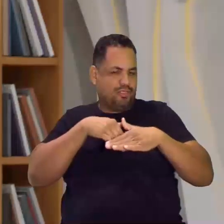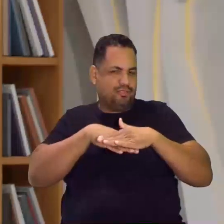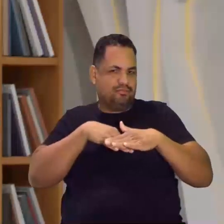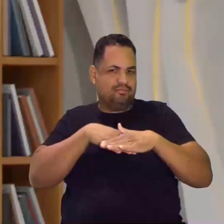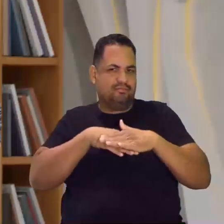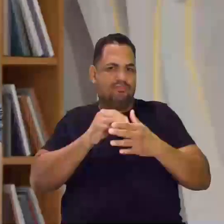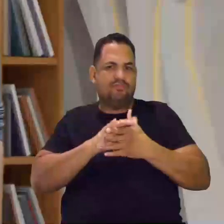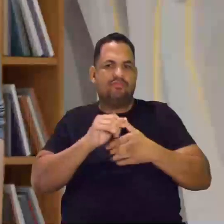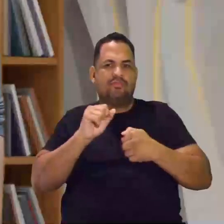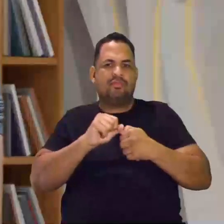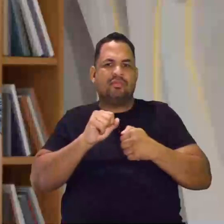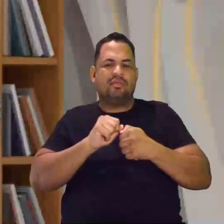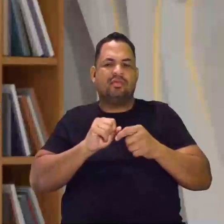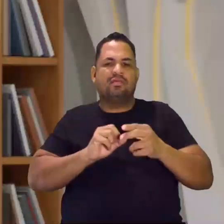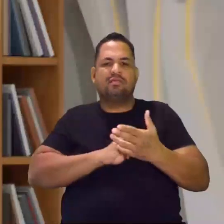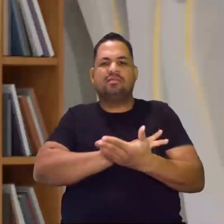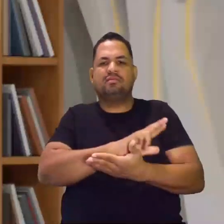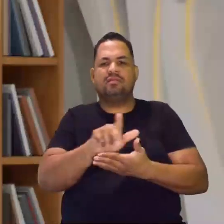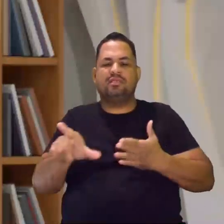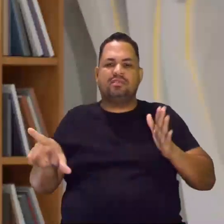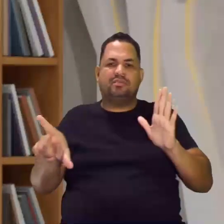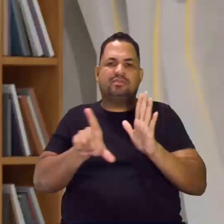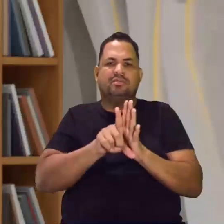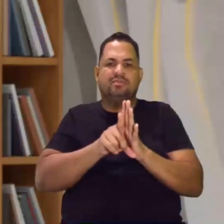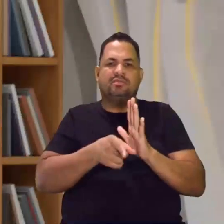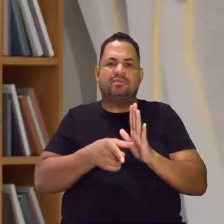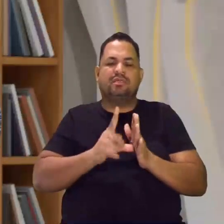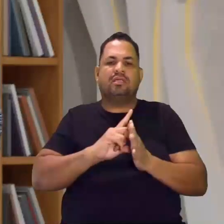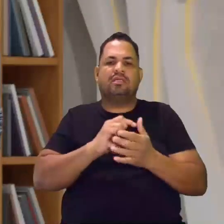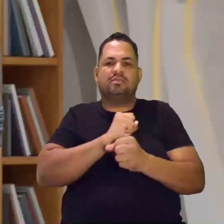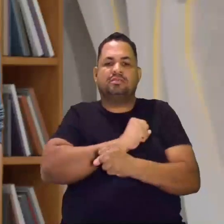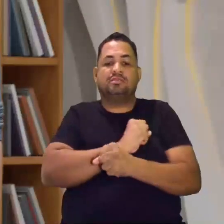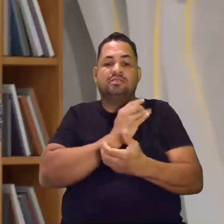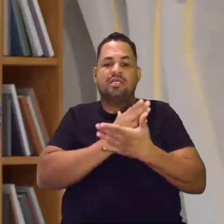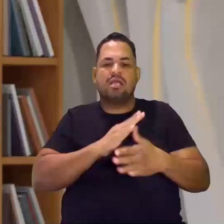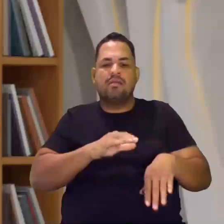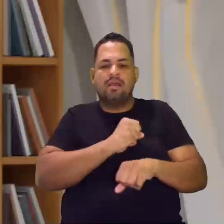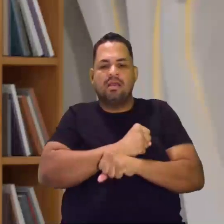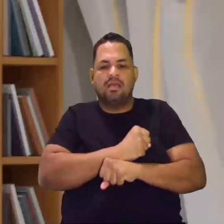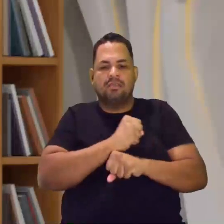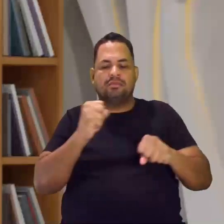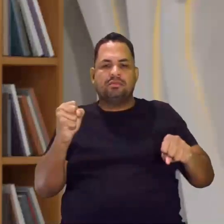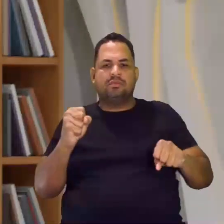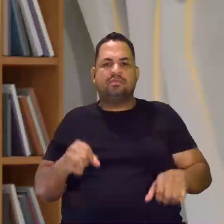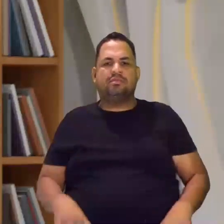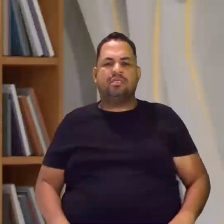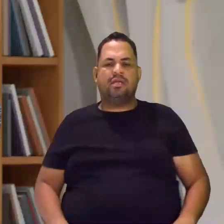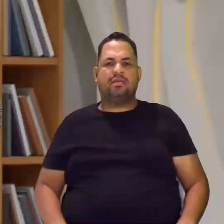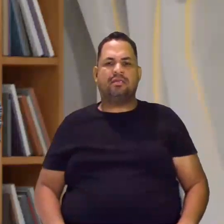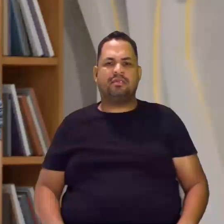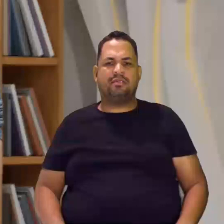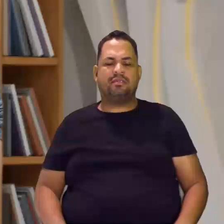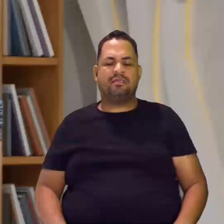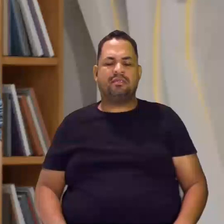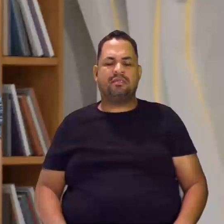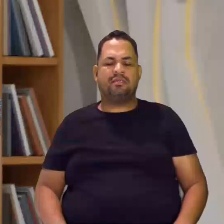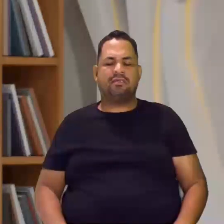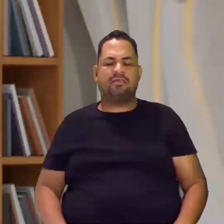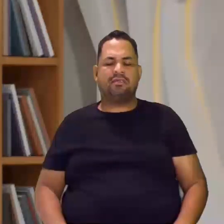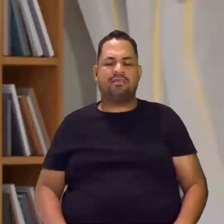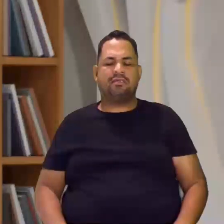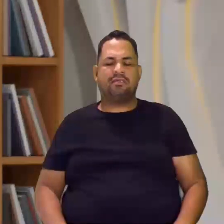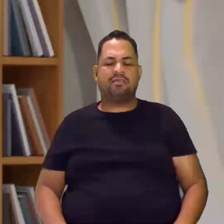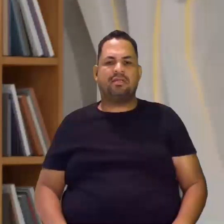velado. Fizeram várias leis antes da abolição, quando aboliram, né, a escravidão no Brasil, que